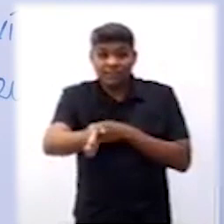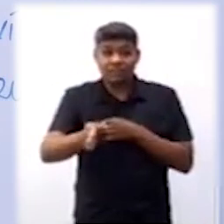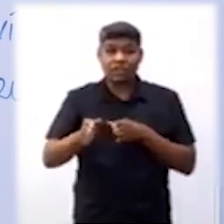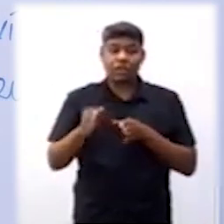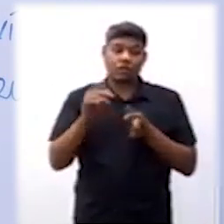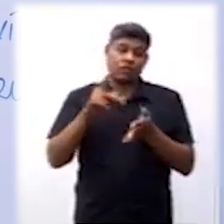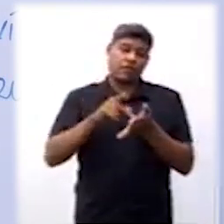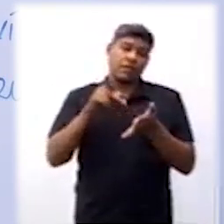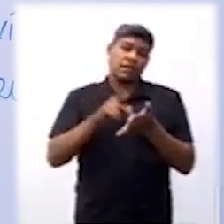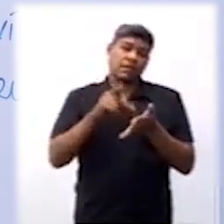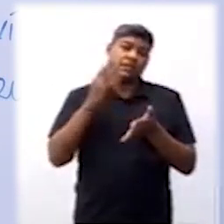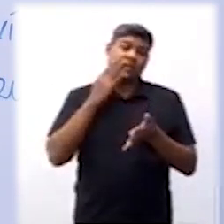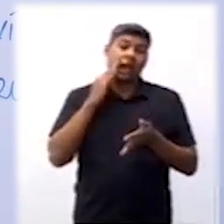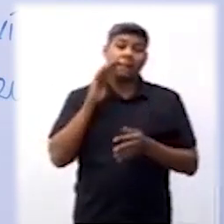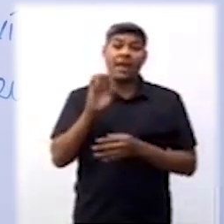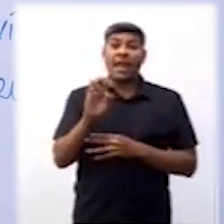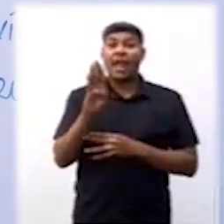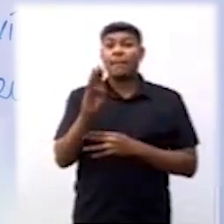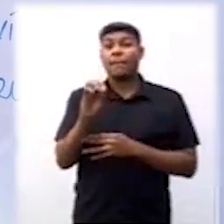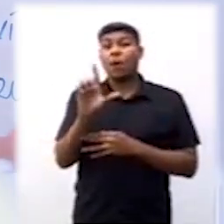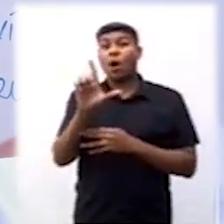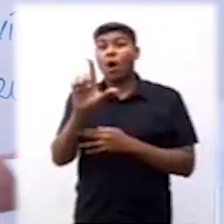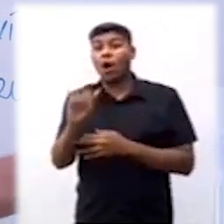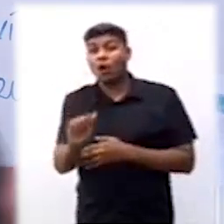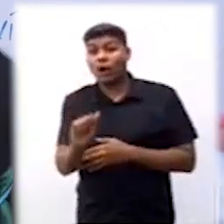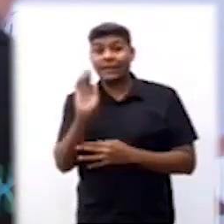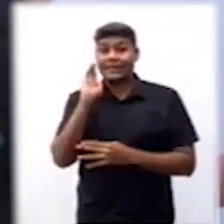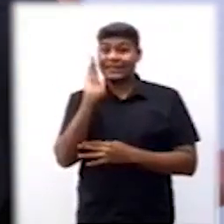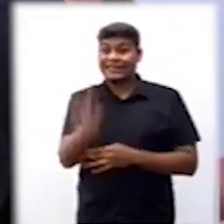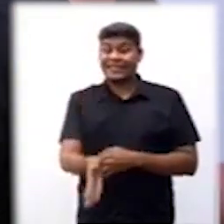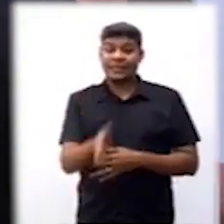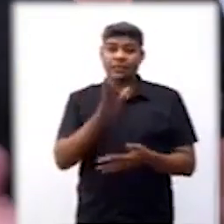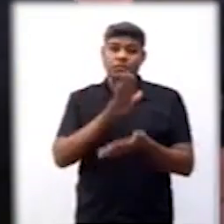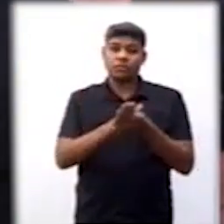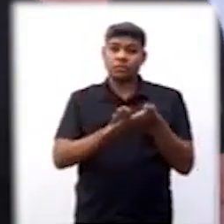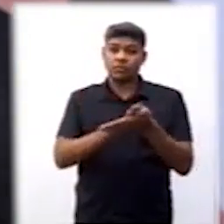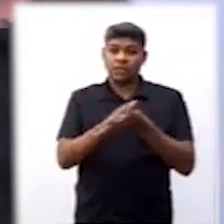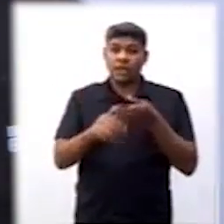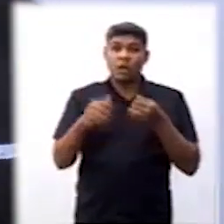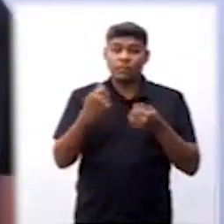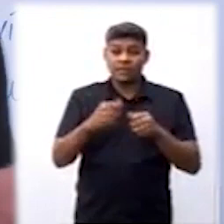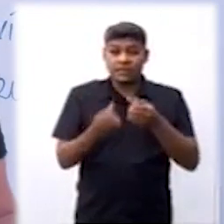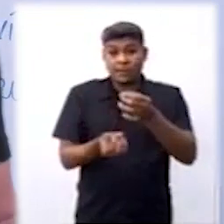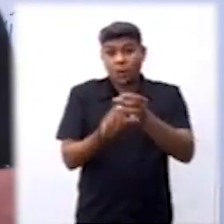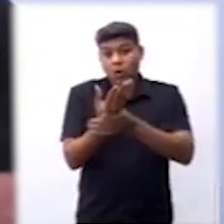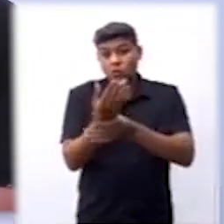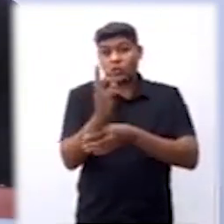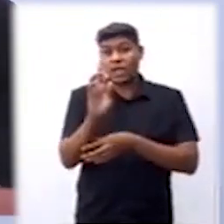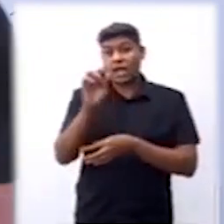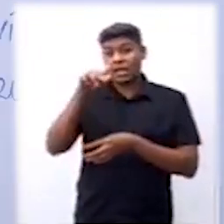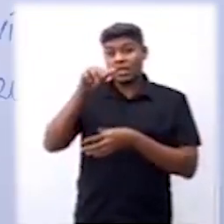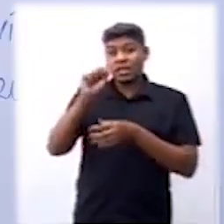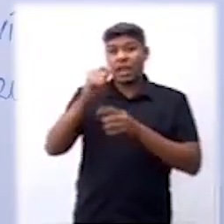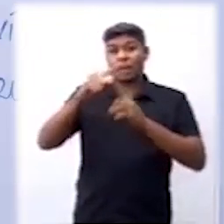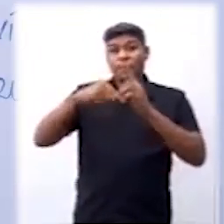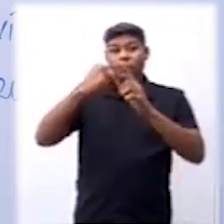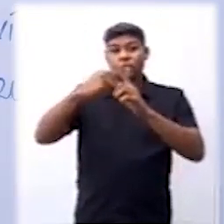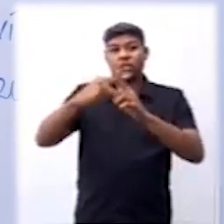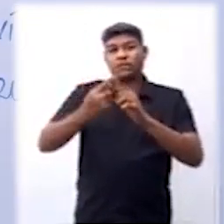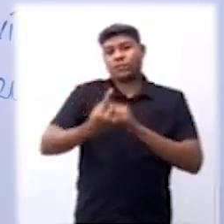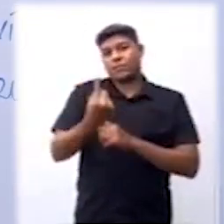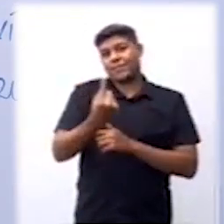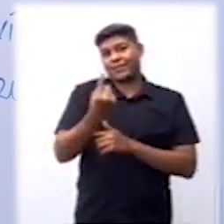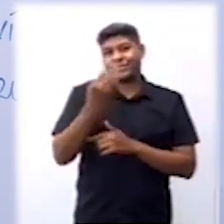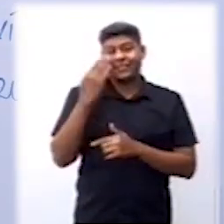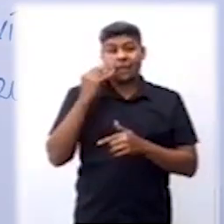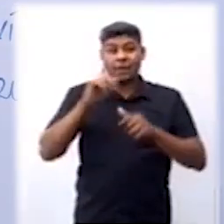hospedeira. É claro que o ebola já não tem ela diretamente. Ele precisa produzir um RNA positivo primeiro. Olha a letra D.